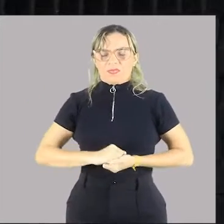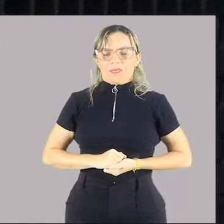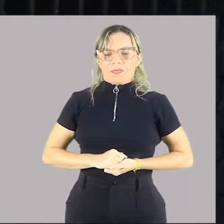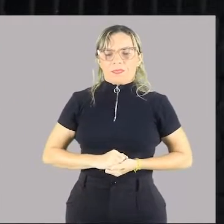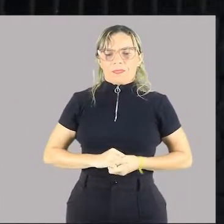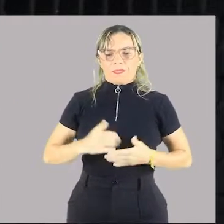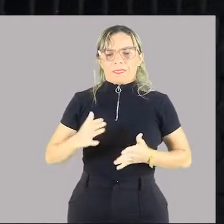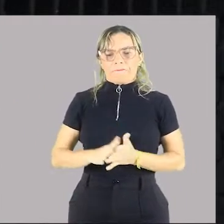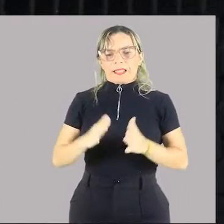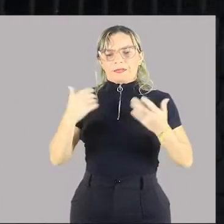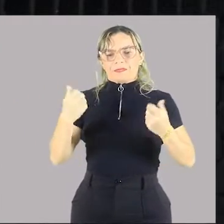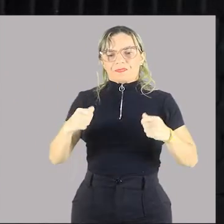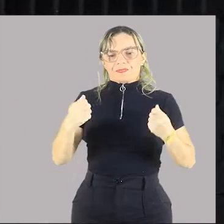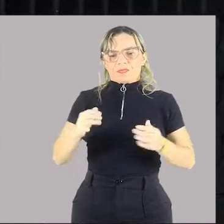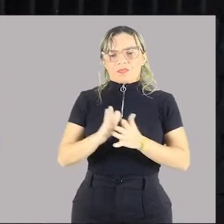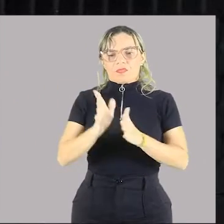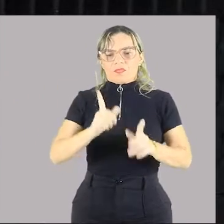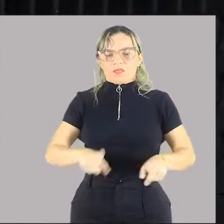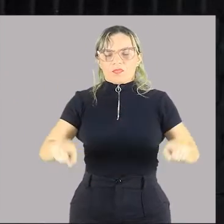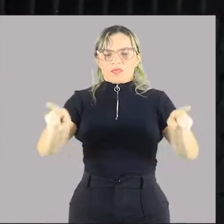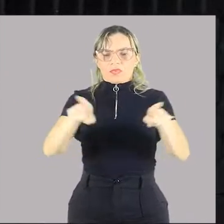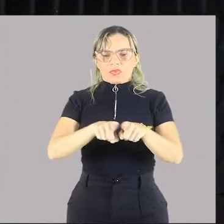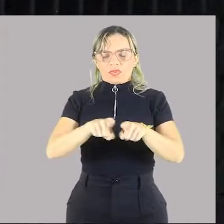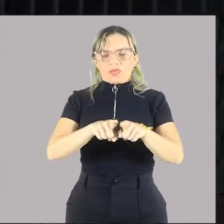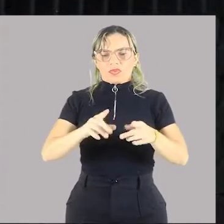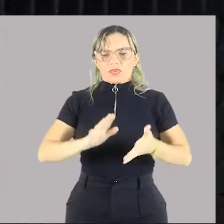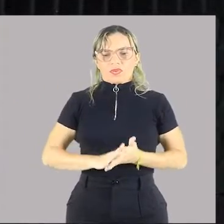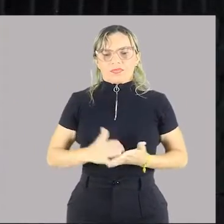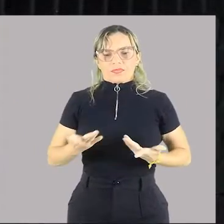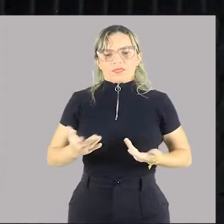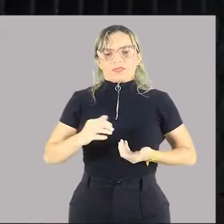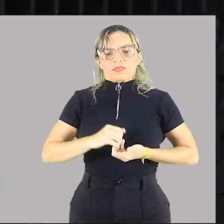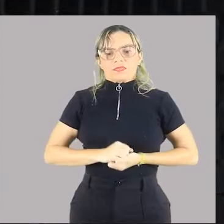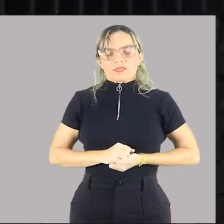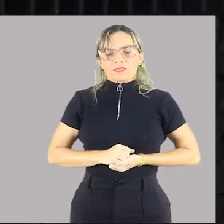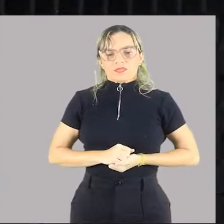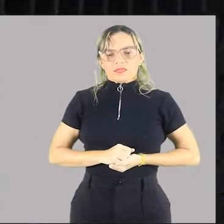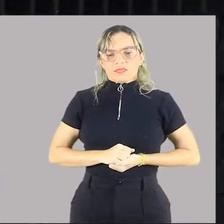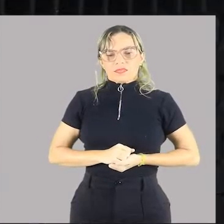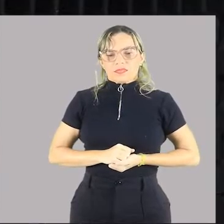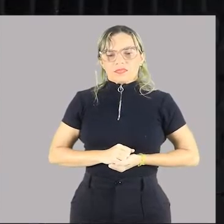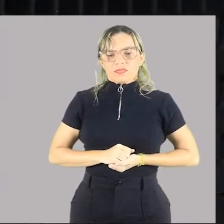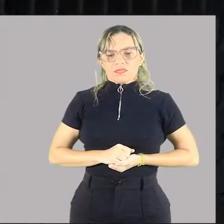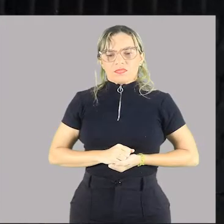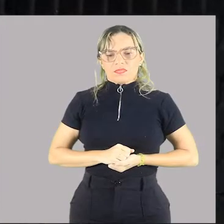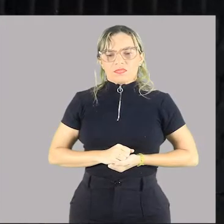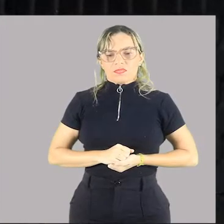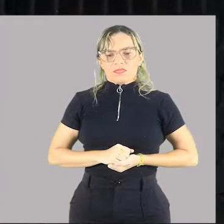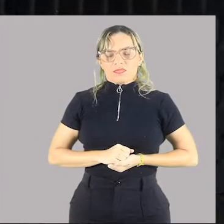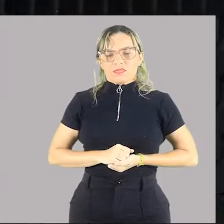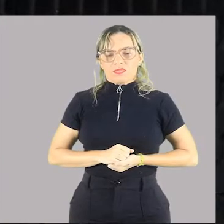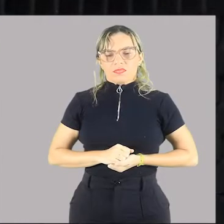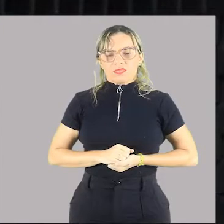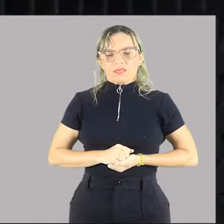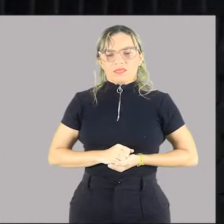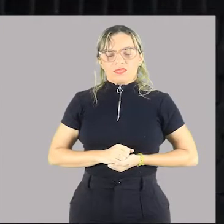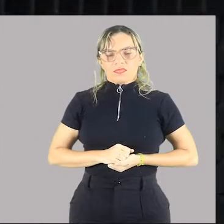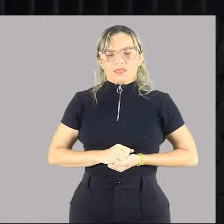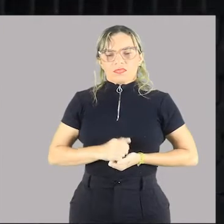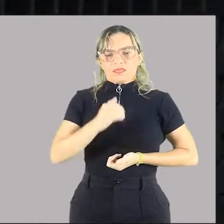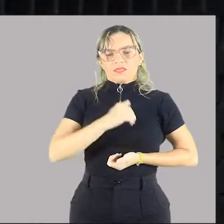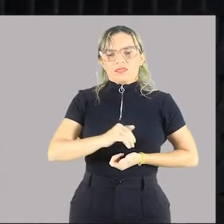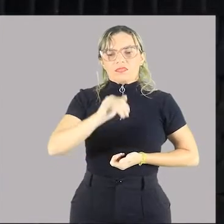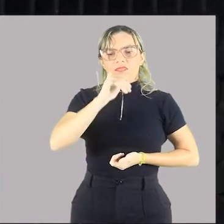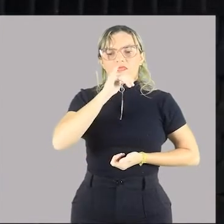é preciso observar também, galera, que olha só, tá? Aqui, passando, tá, beleza. Que, por